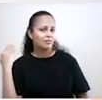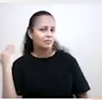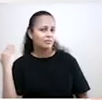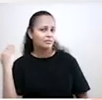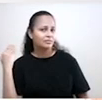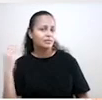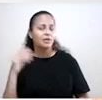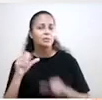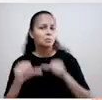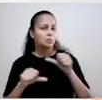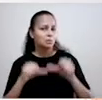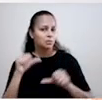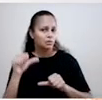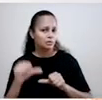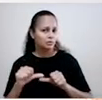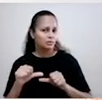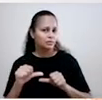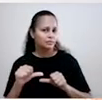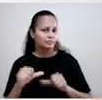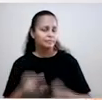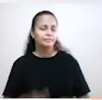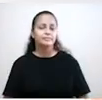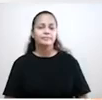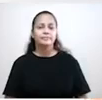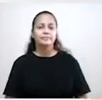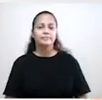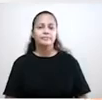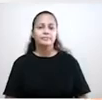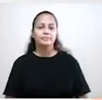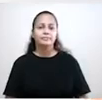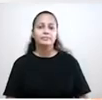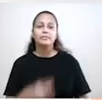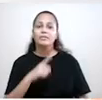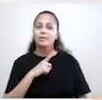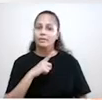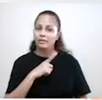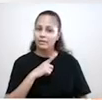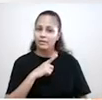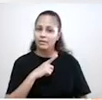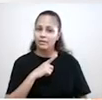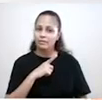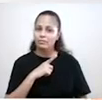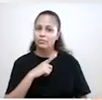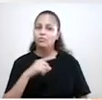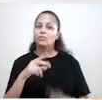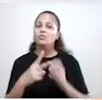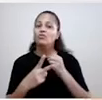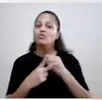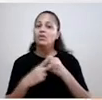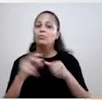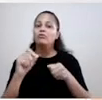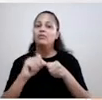particípio, ó, had e had. Mudou um pouco. Temos o do, que é